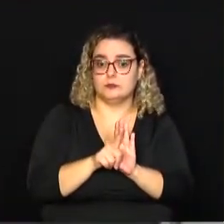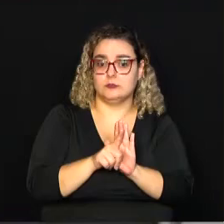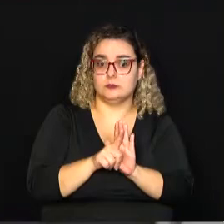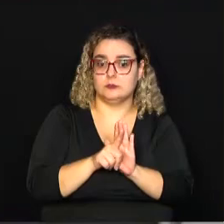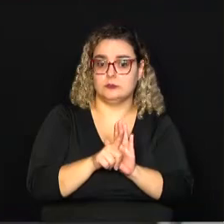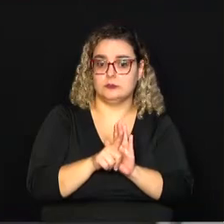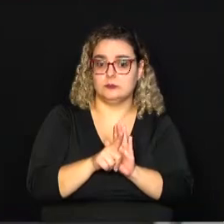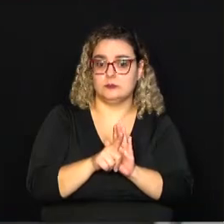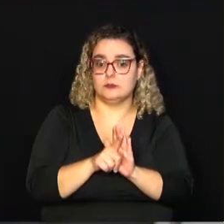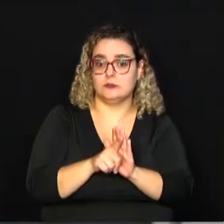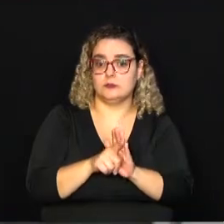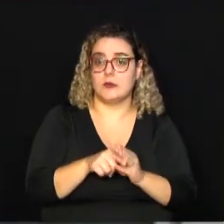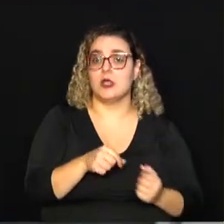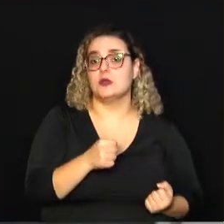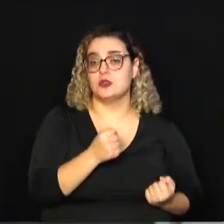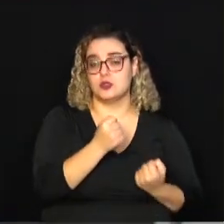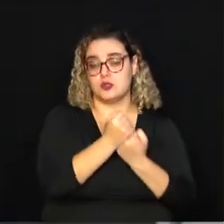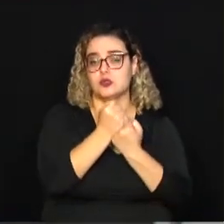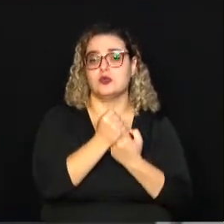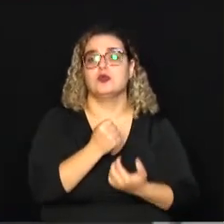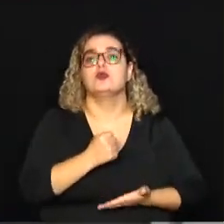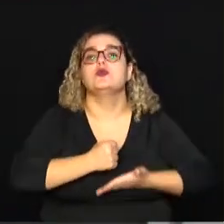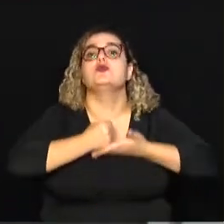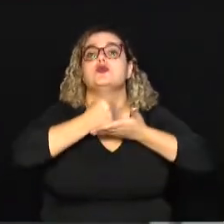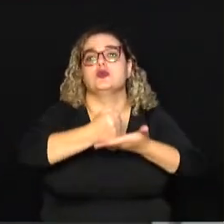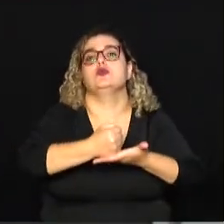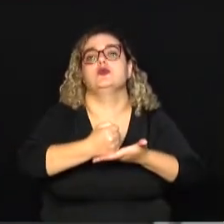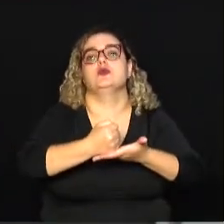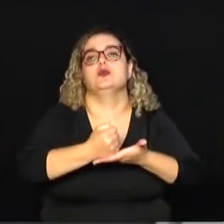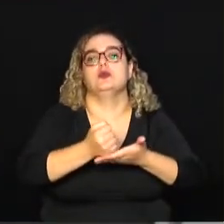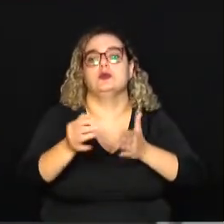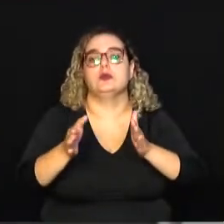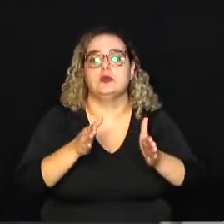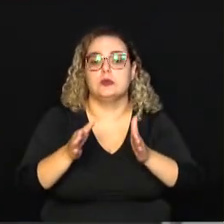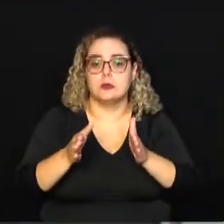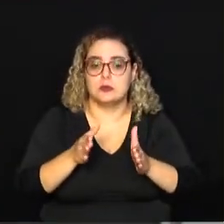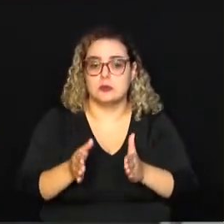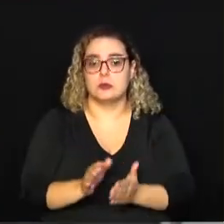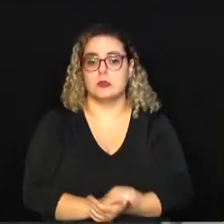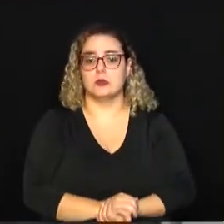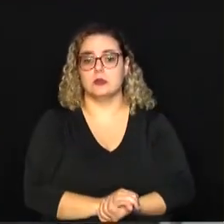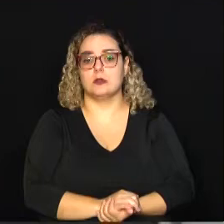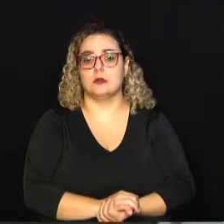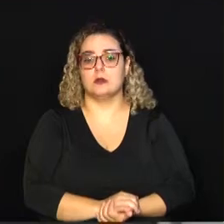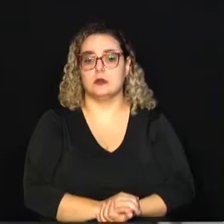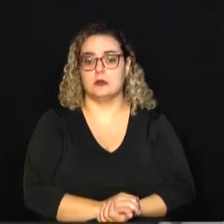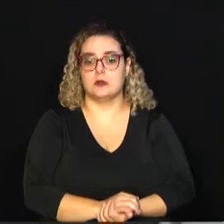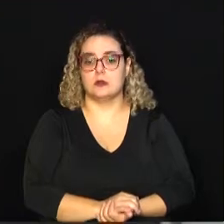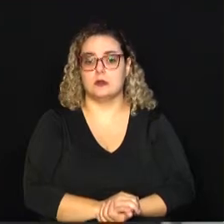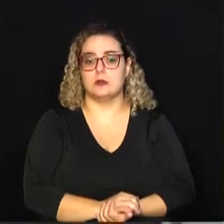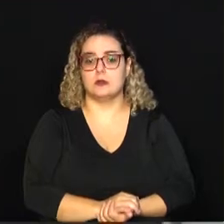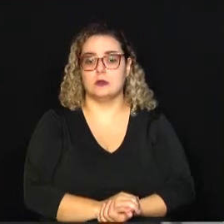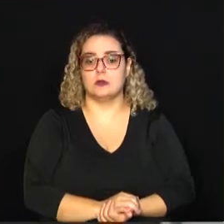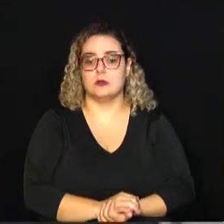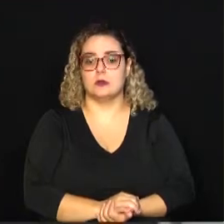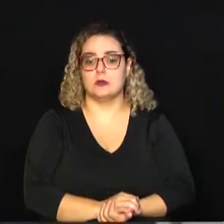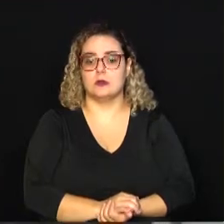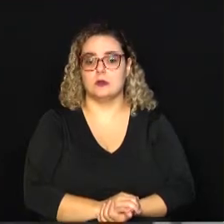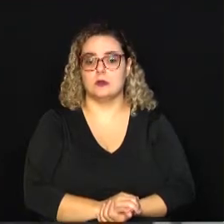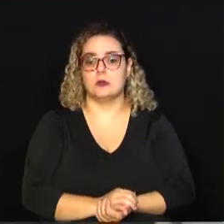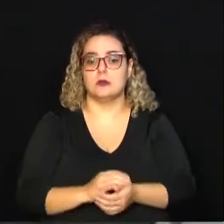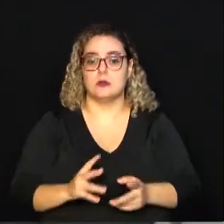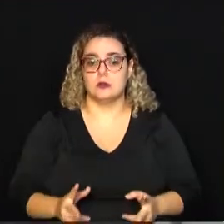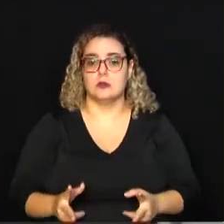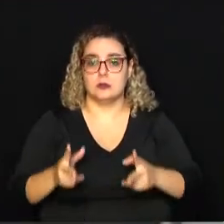de socorro, né, dentro dessa perspectiva de suspensão do corte